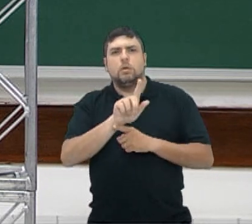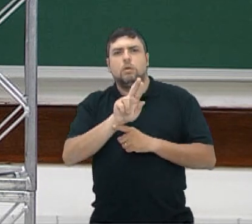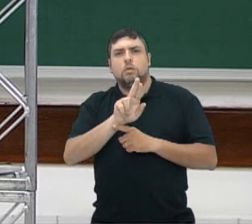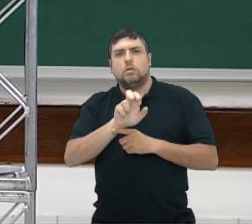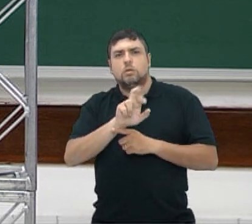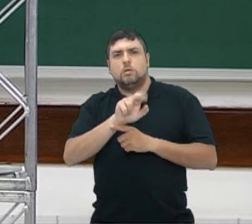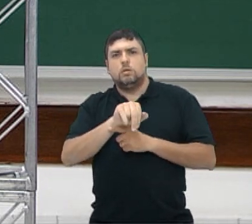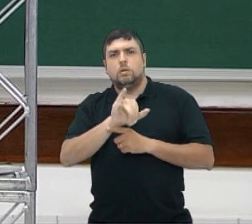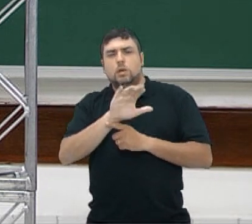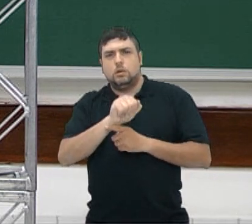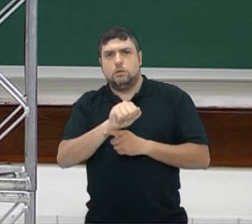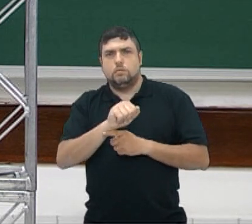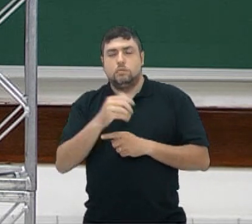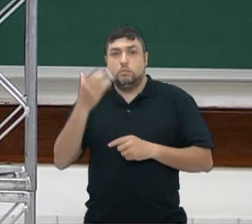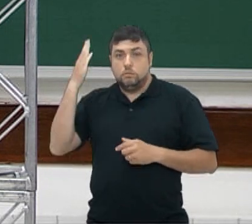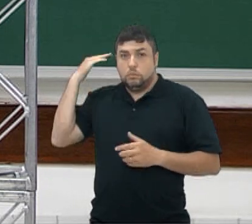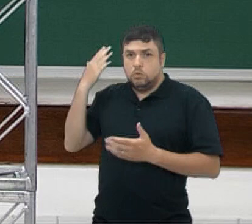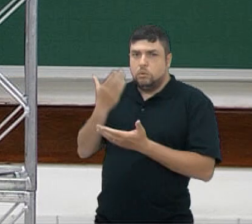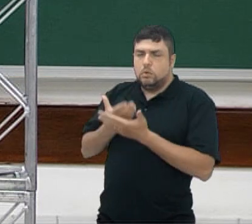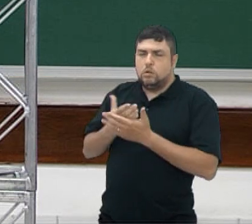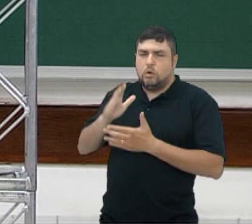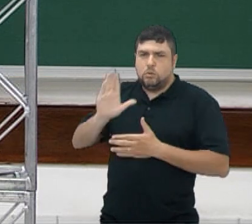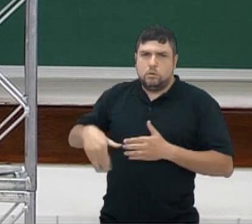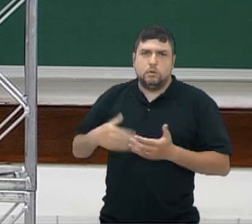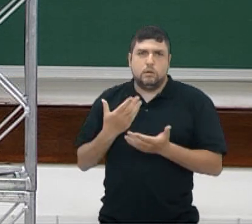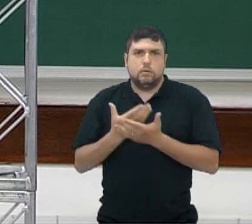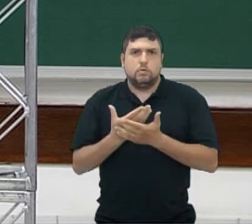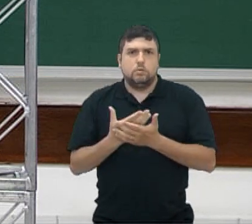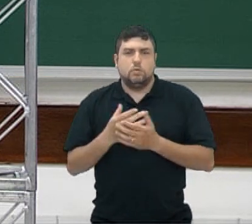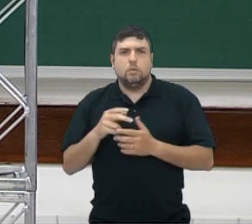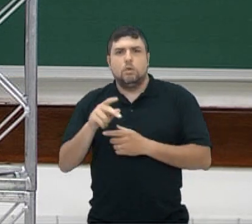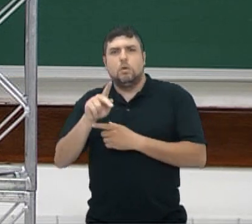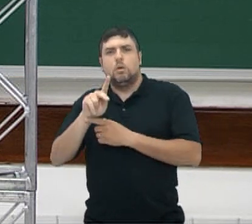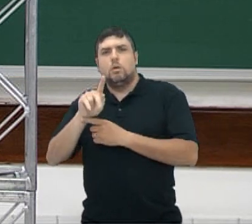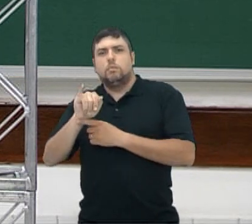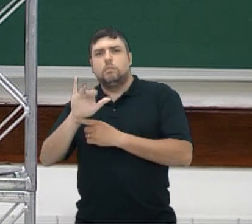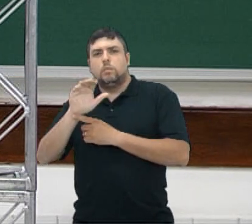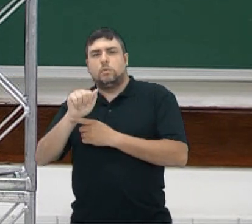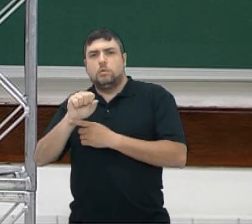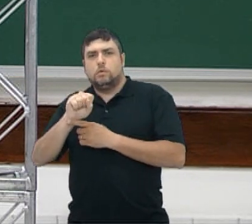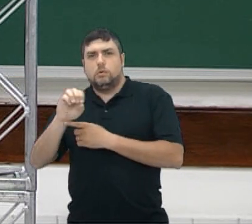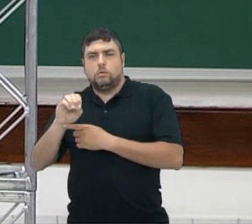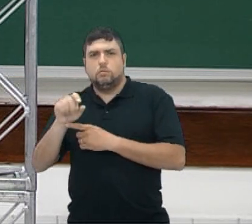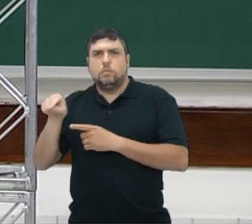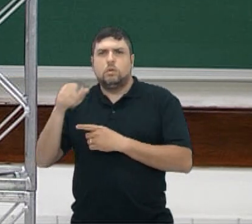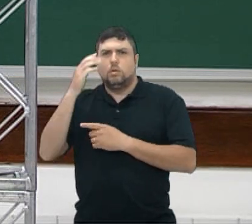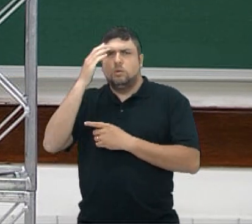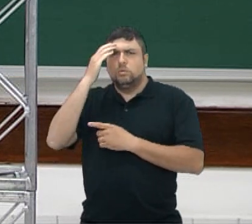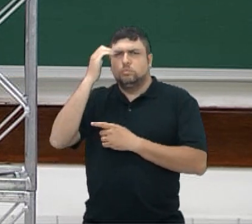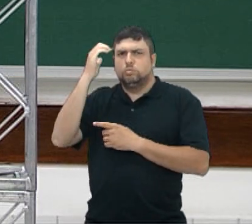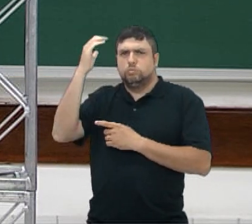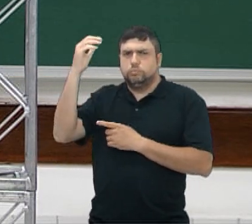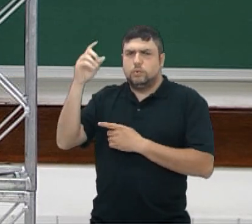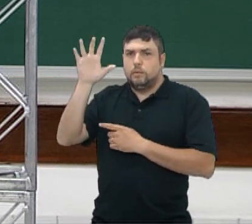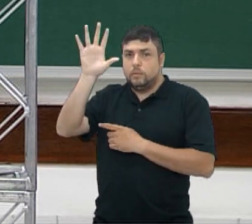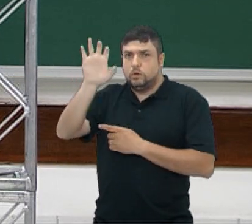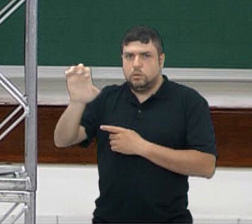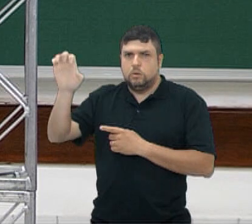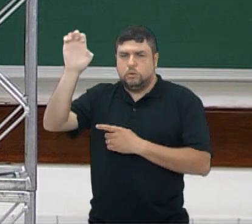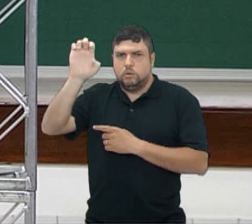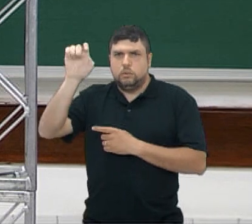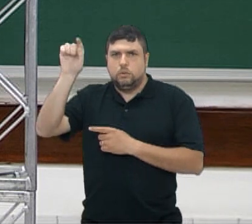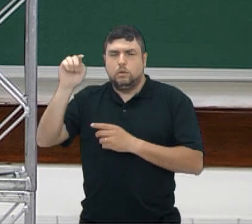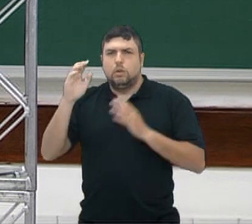inclusive, em várias outras aulas, né, porque o Picasso não só é um dos grandes artistas de uma das vanguardas mais conhecidas, que